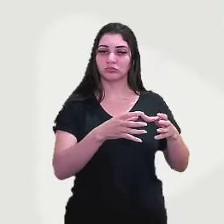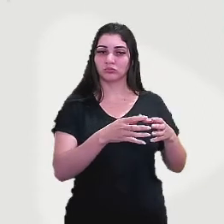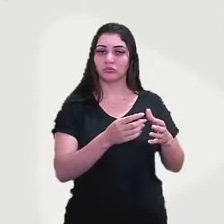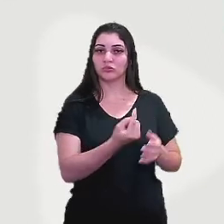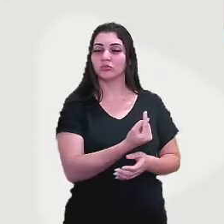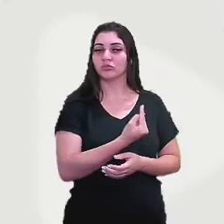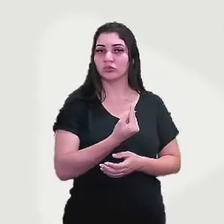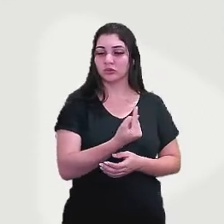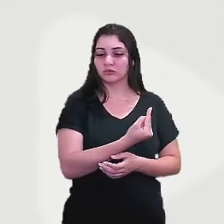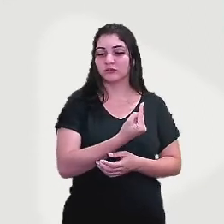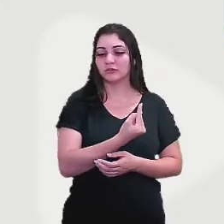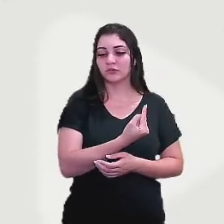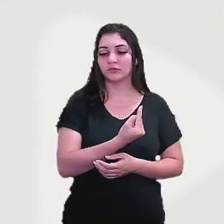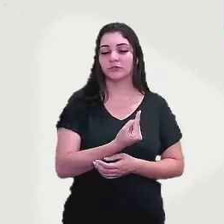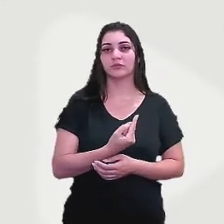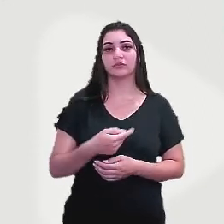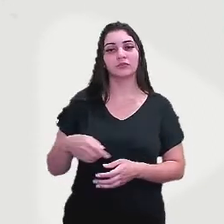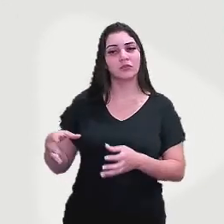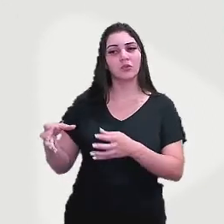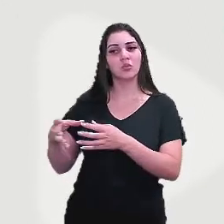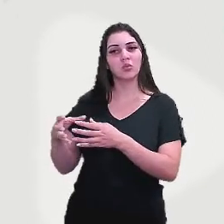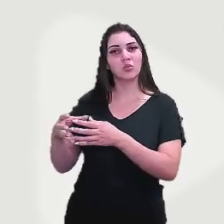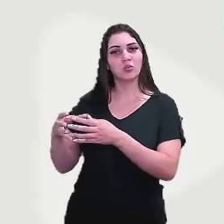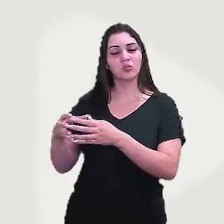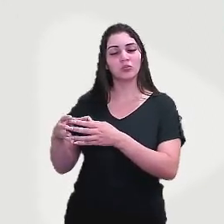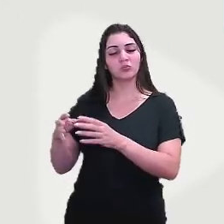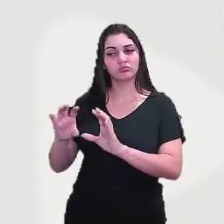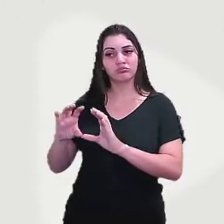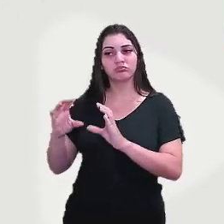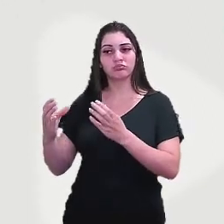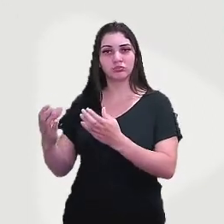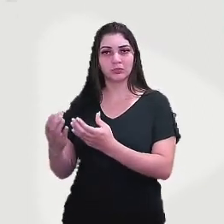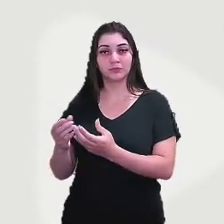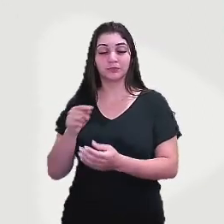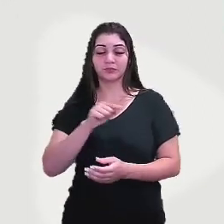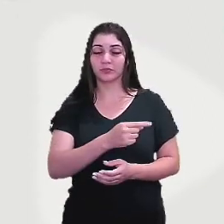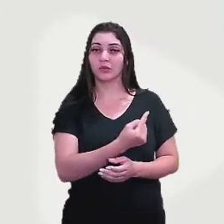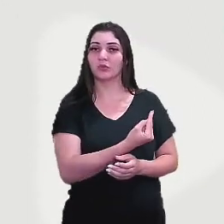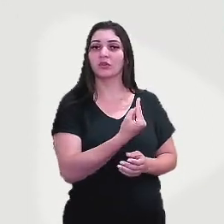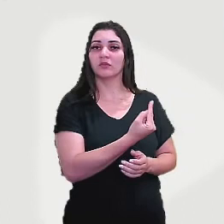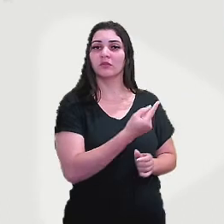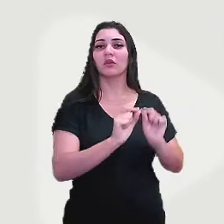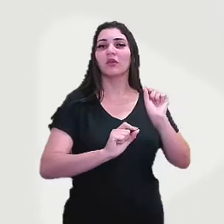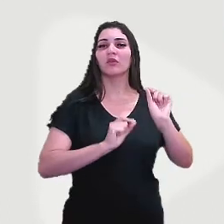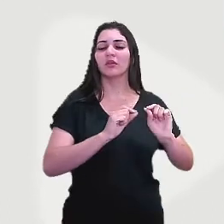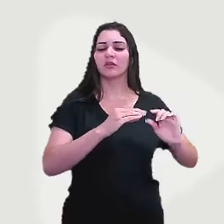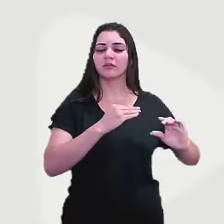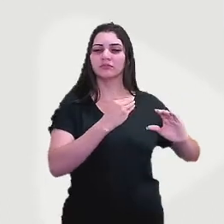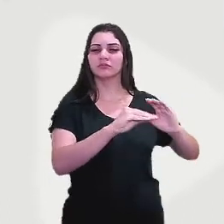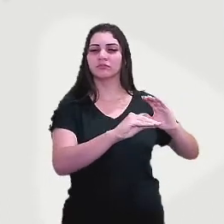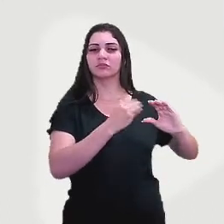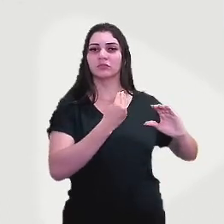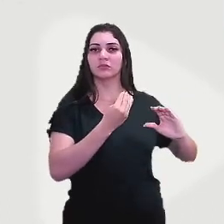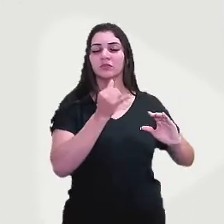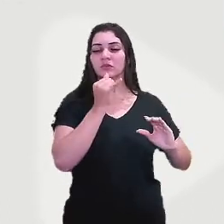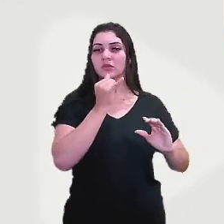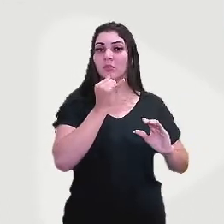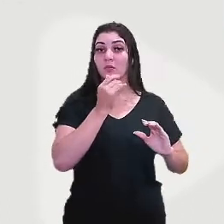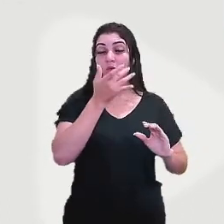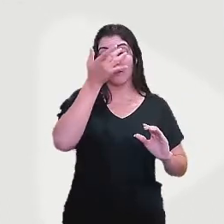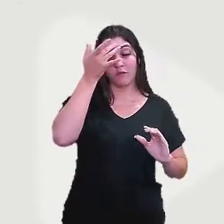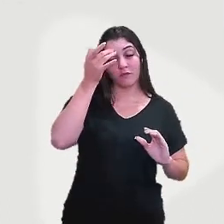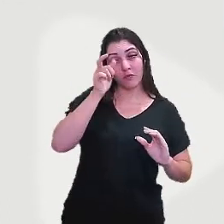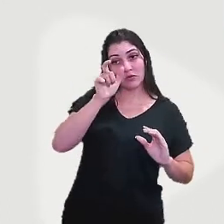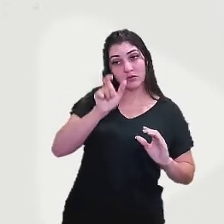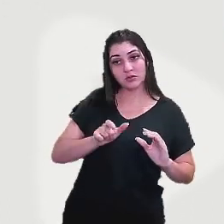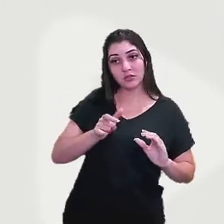individual e o em massa. O individual é aquela troca de mensagem entre você e outra